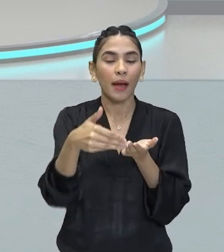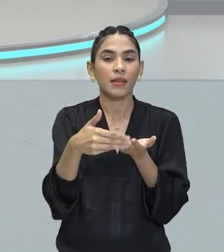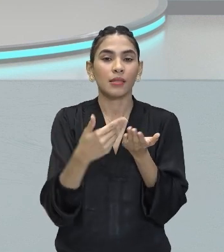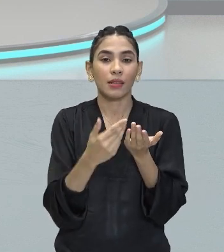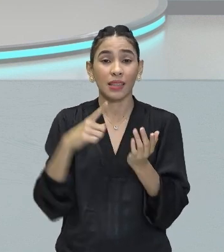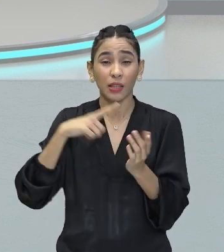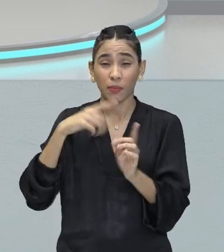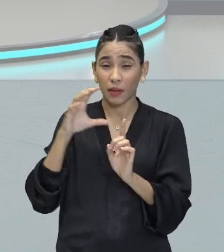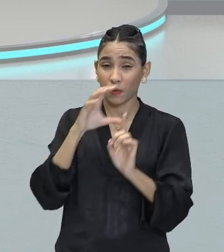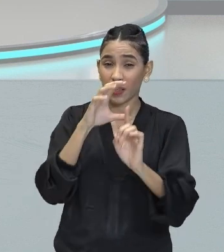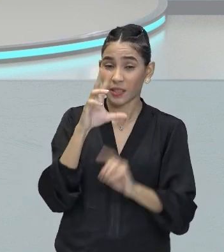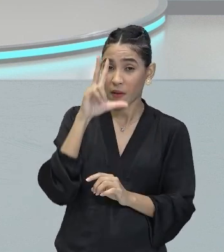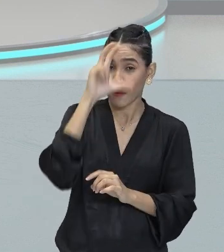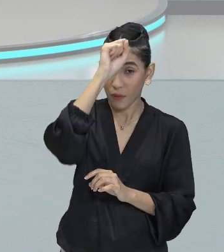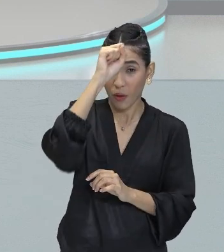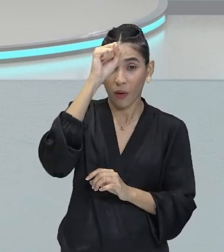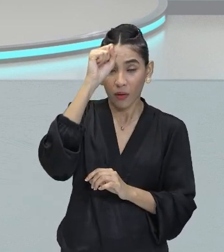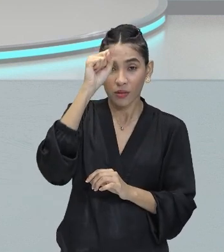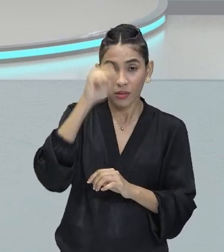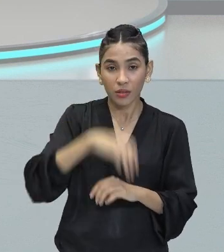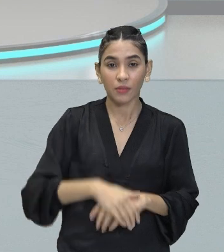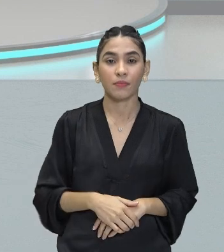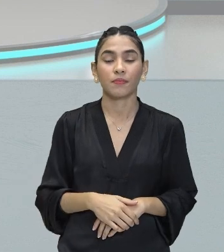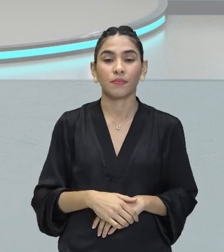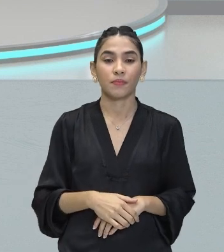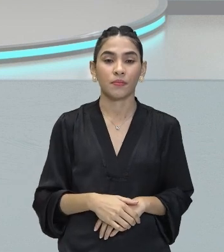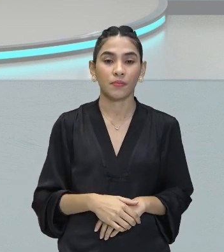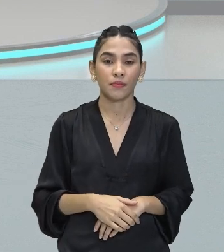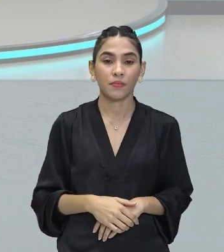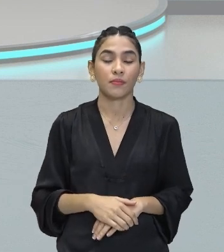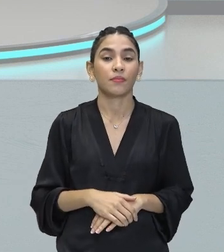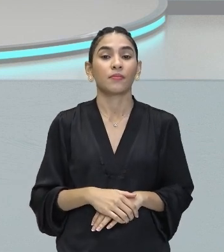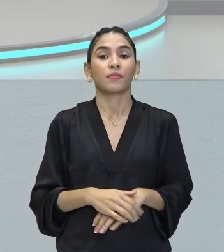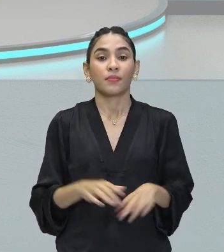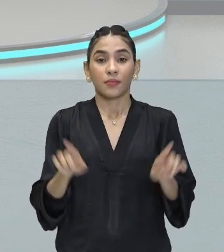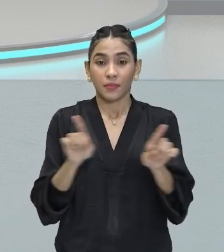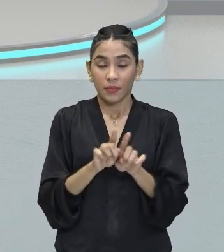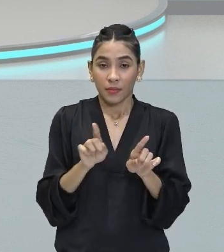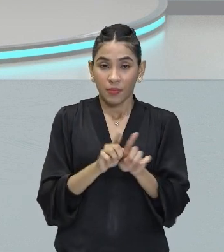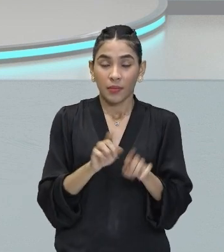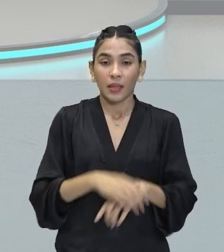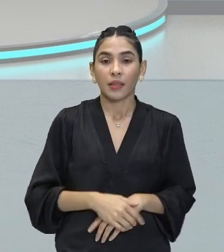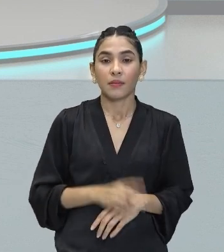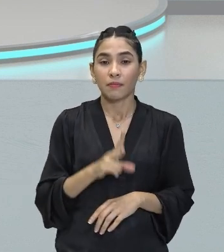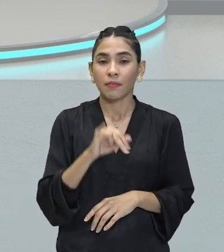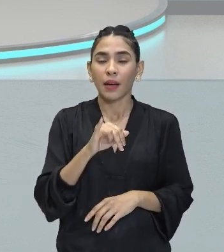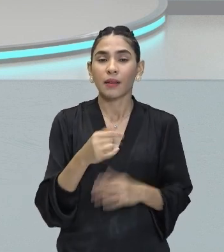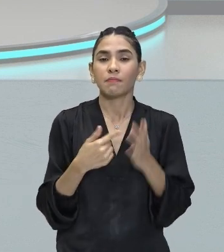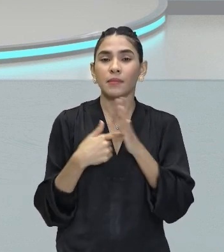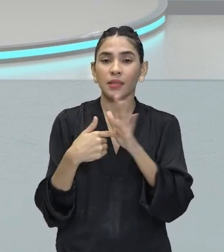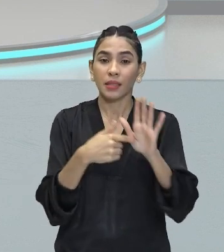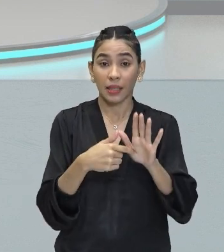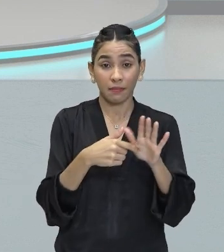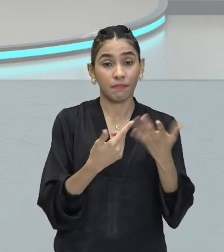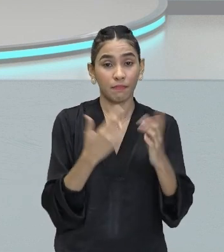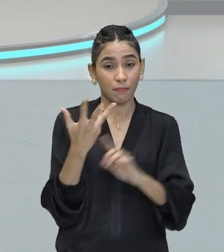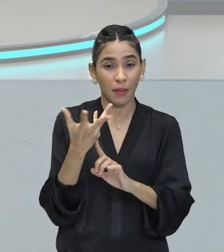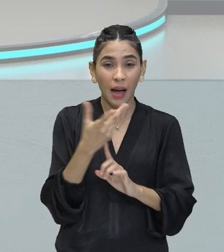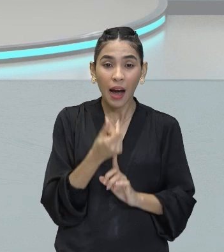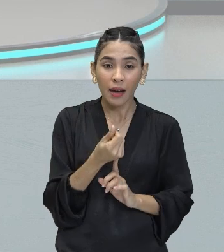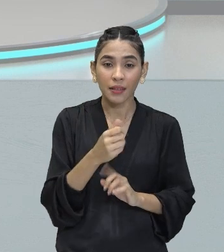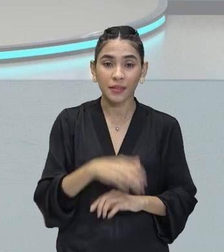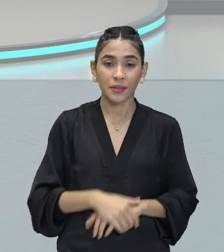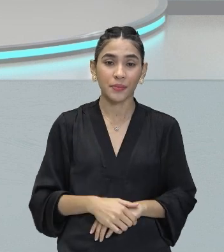aparecer efetivamente nas narrativas, nas telas, né? E vão protagonizar essa arte. E aí,